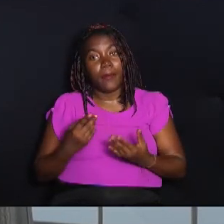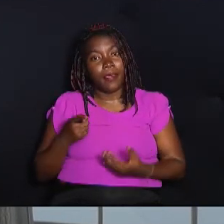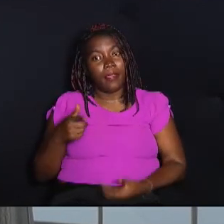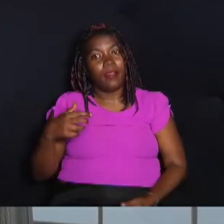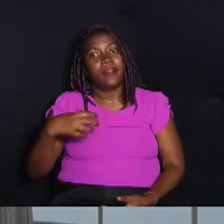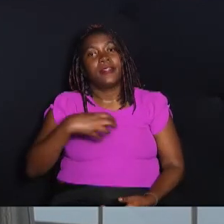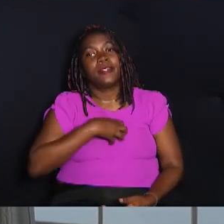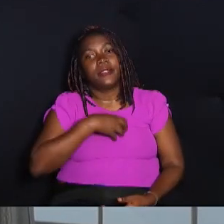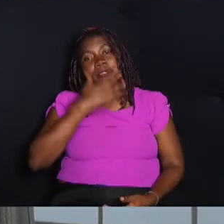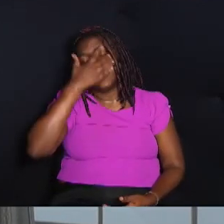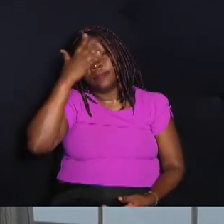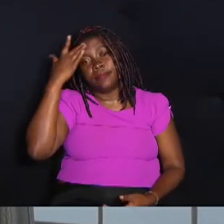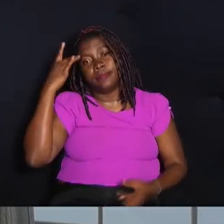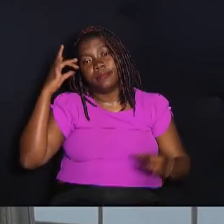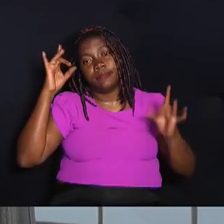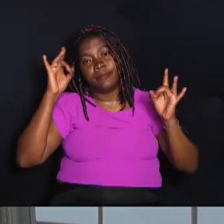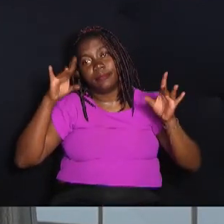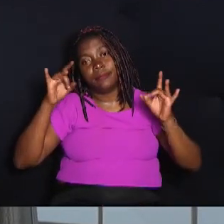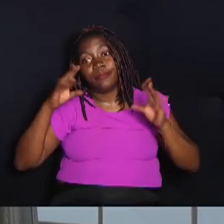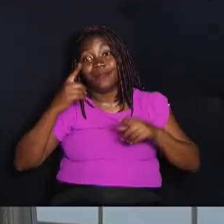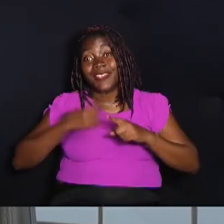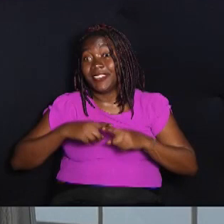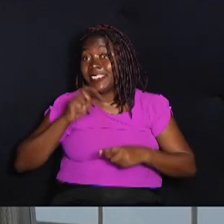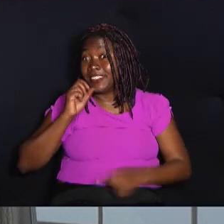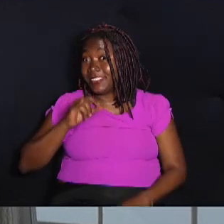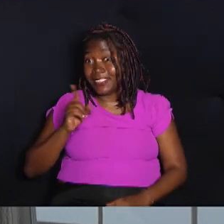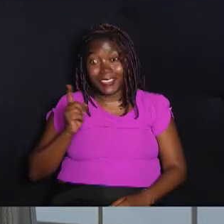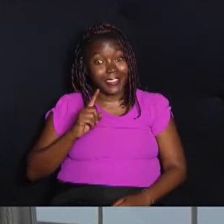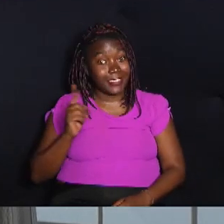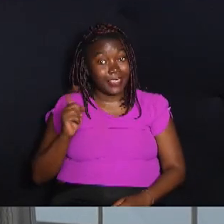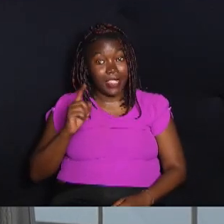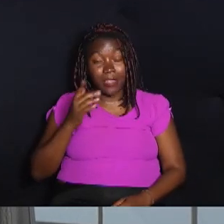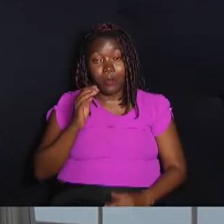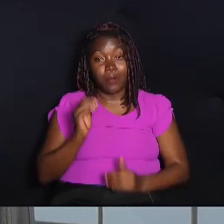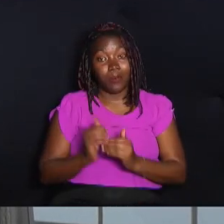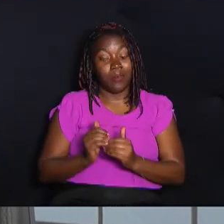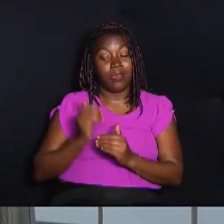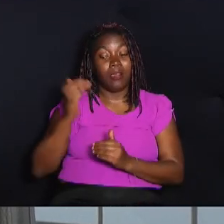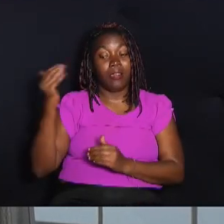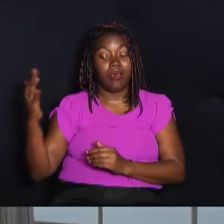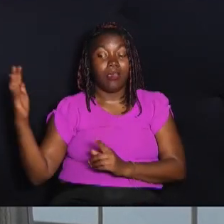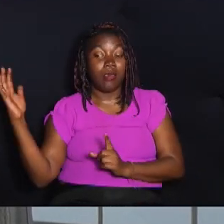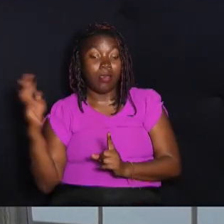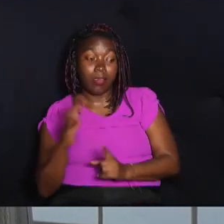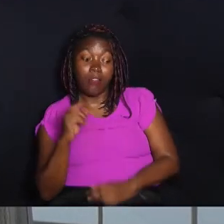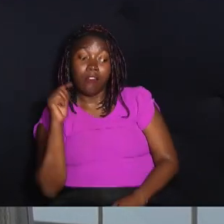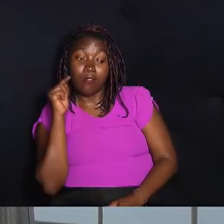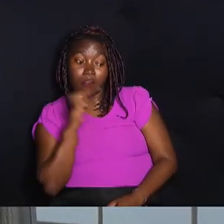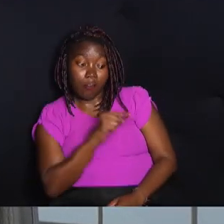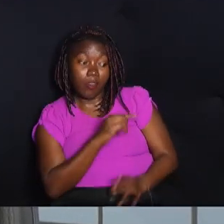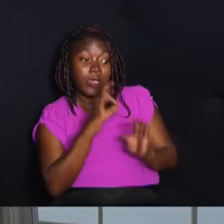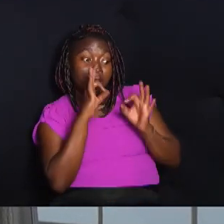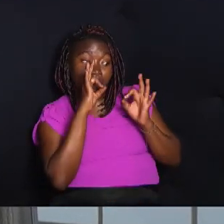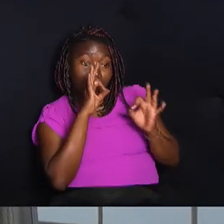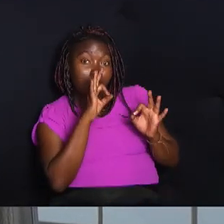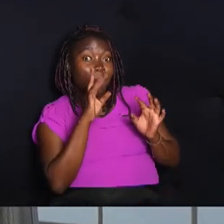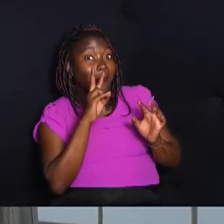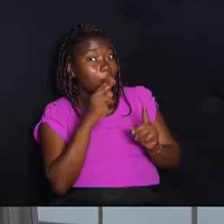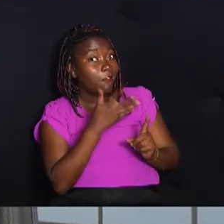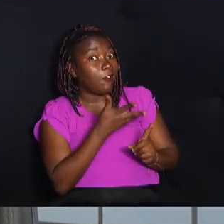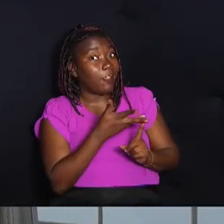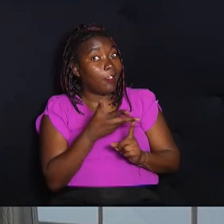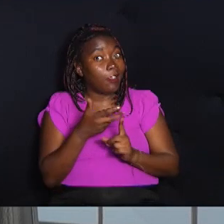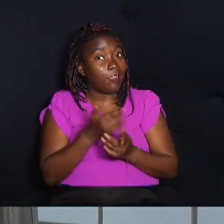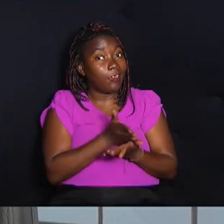uma pessoa especial. Porque senão alguém do lado de fora vai dizer que ela é especial, mas vai levar para um mau caminho.